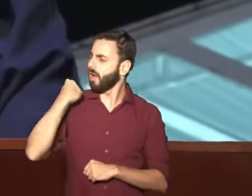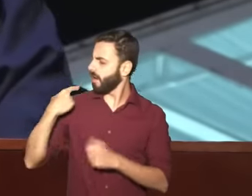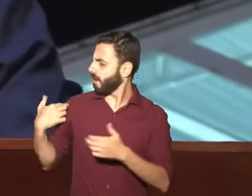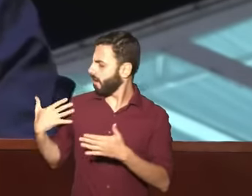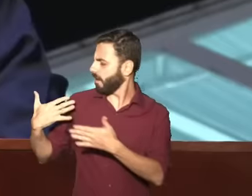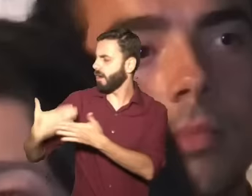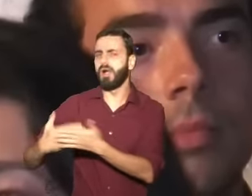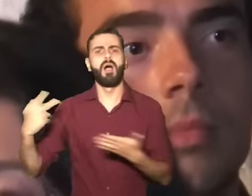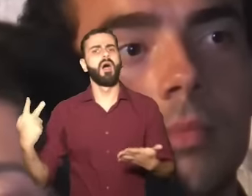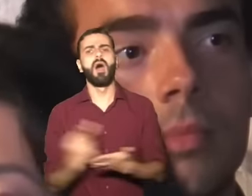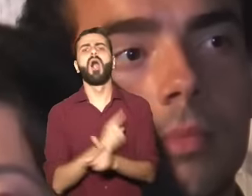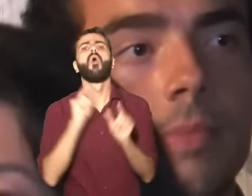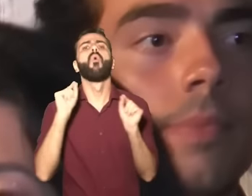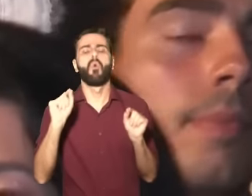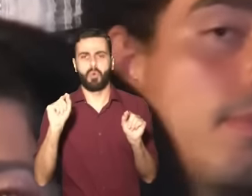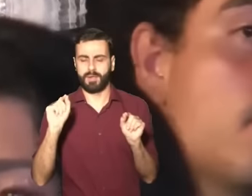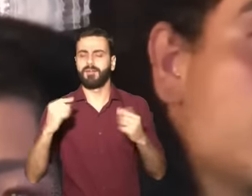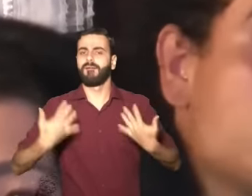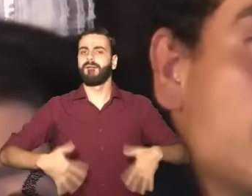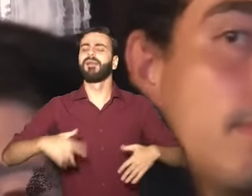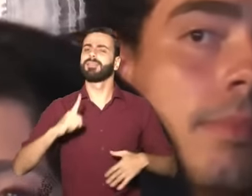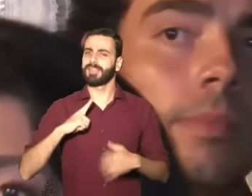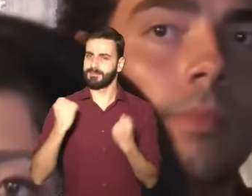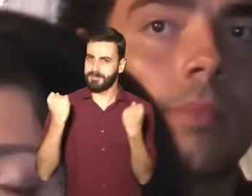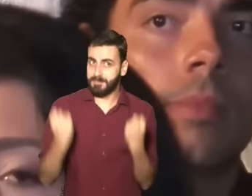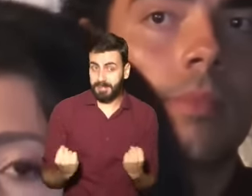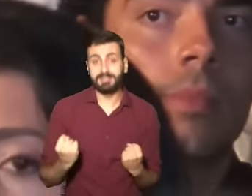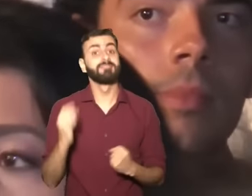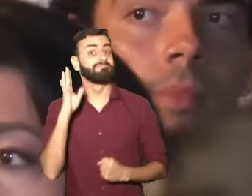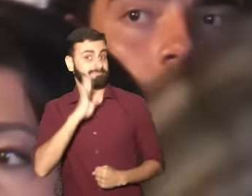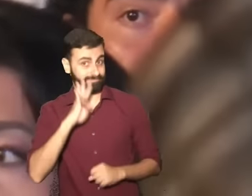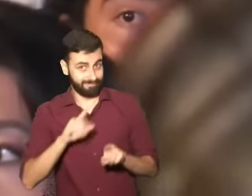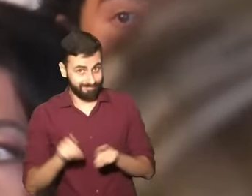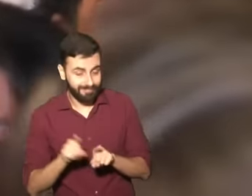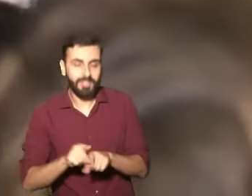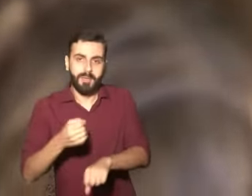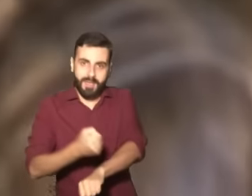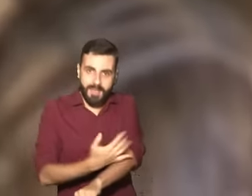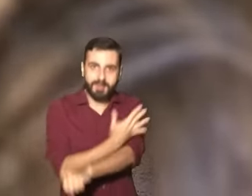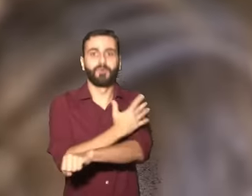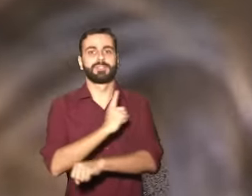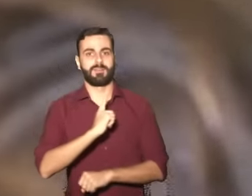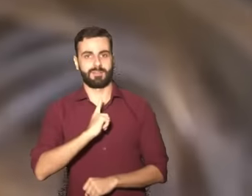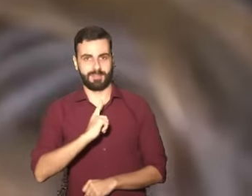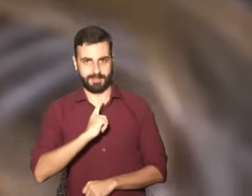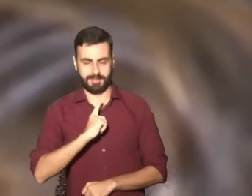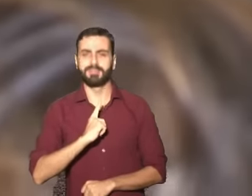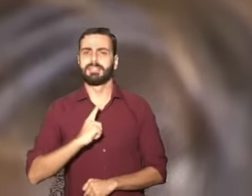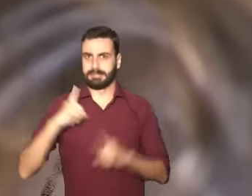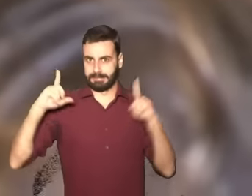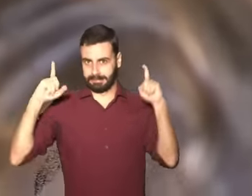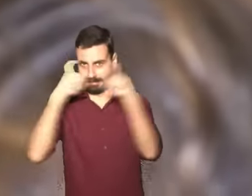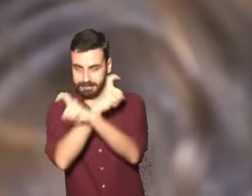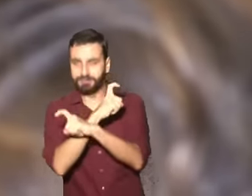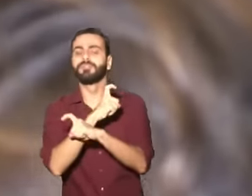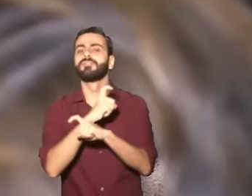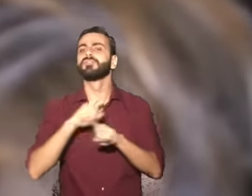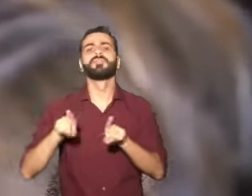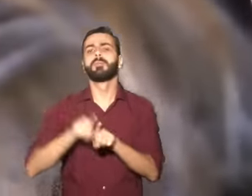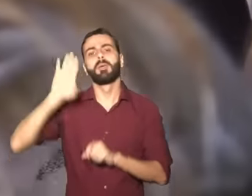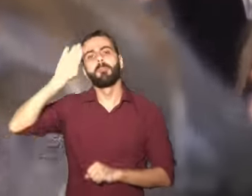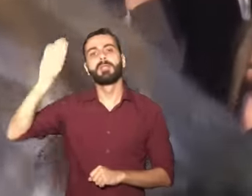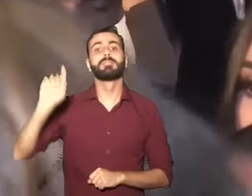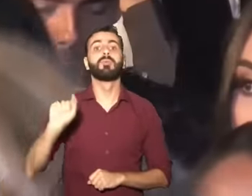ver uma trajetória intensa, divertida, emocionante, tensa e, acima